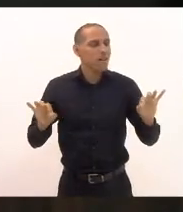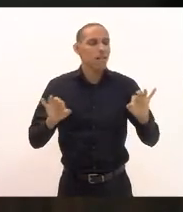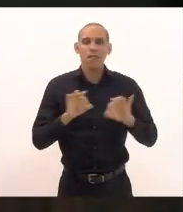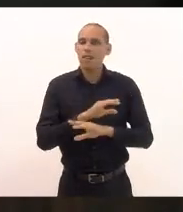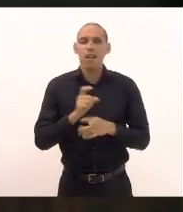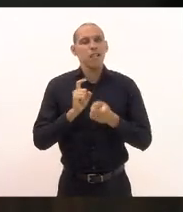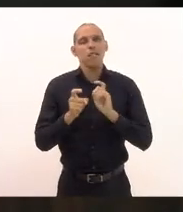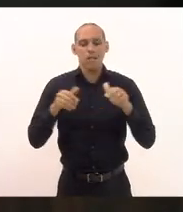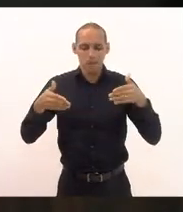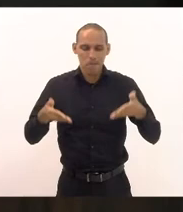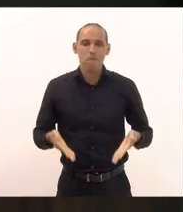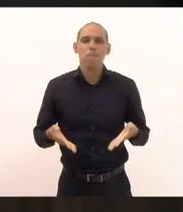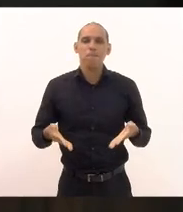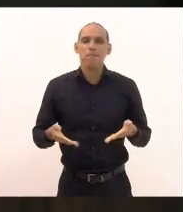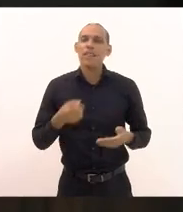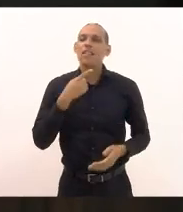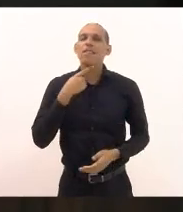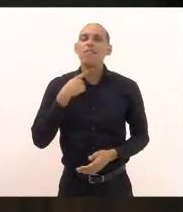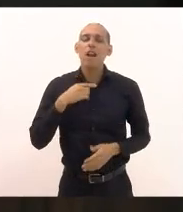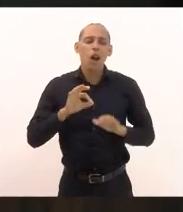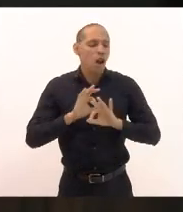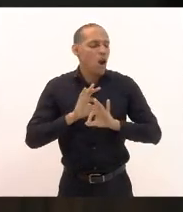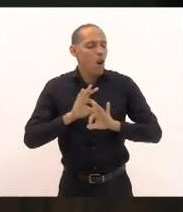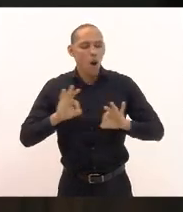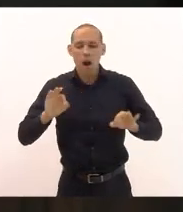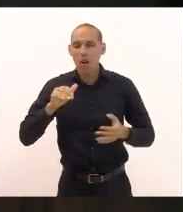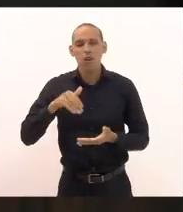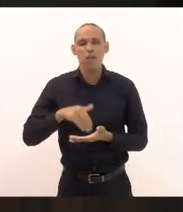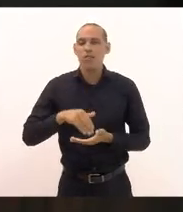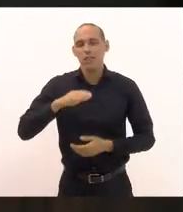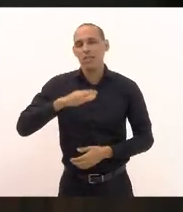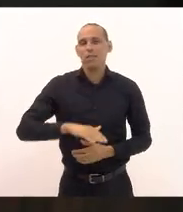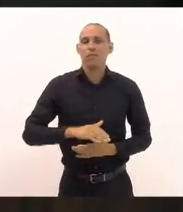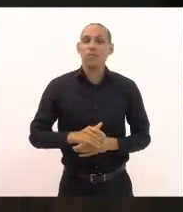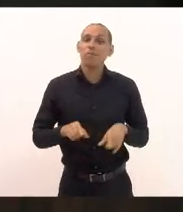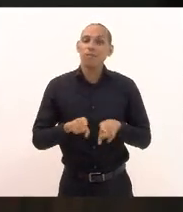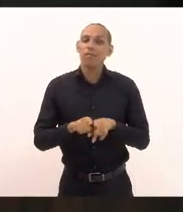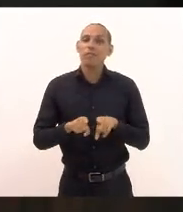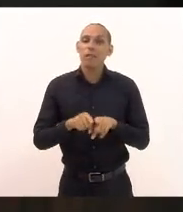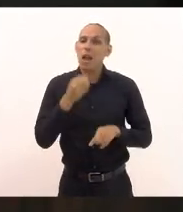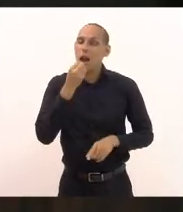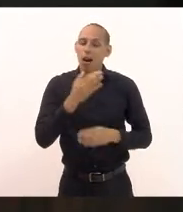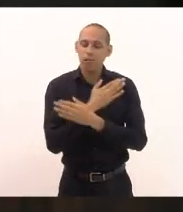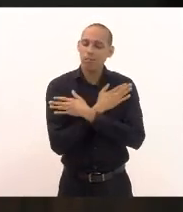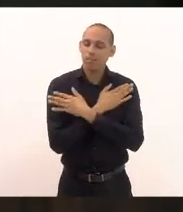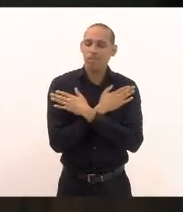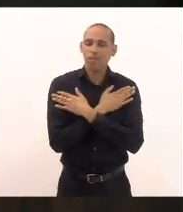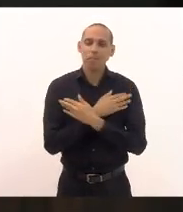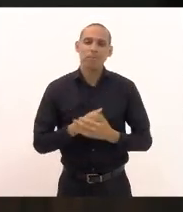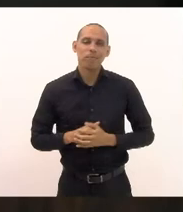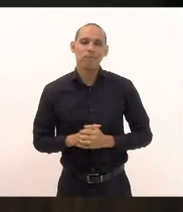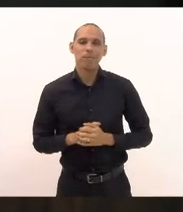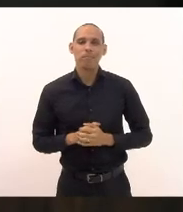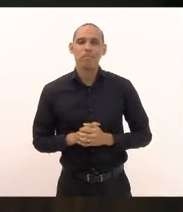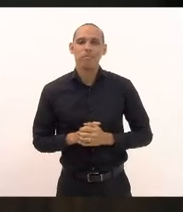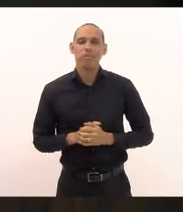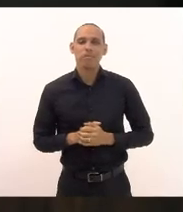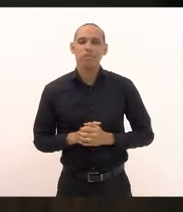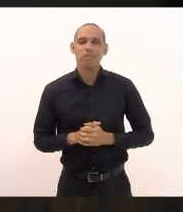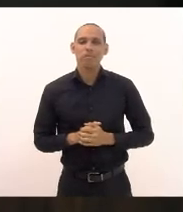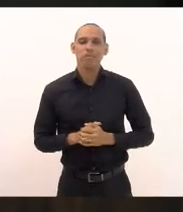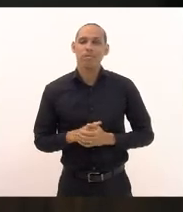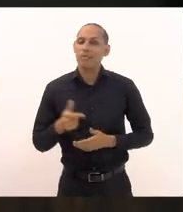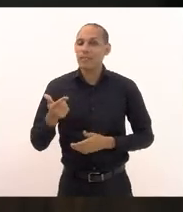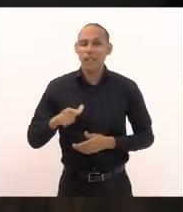presente sessão, desejando a todos um ótimo final de tarde e um bom feriado, mesmo não